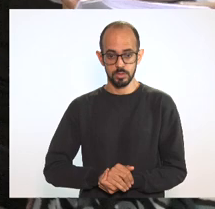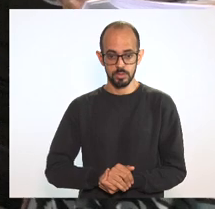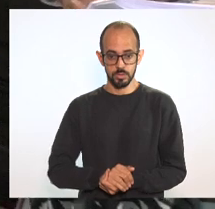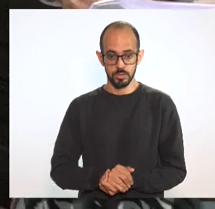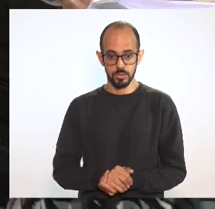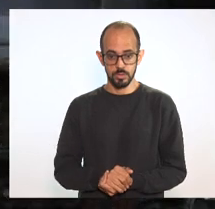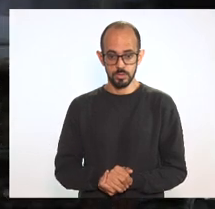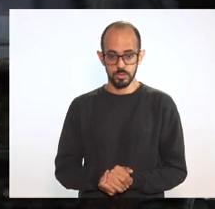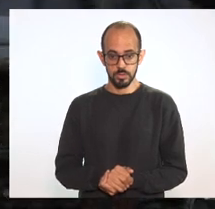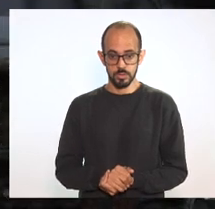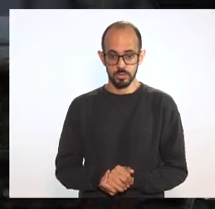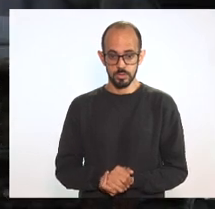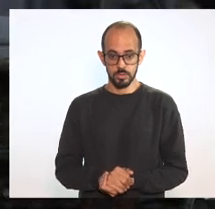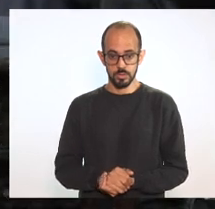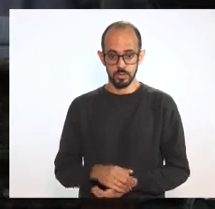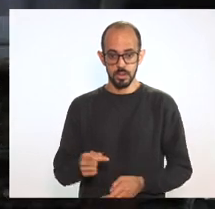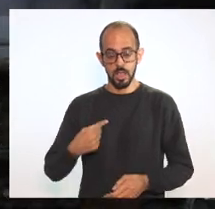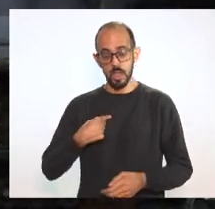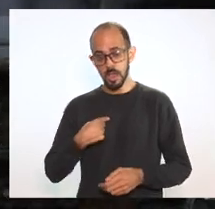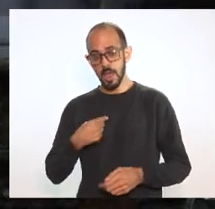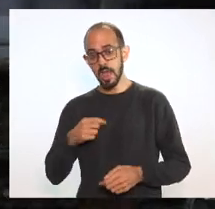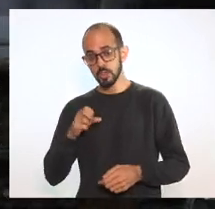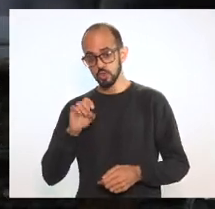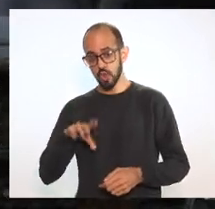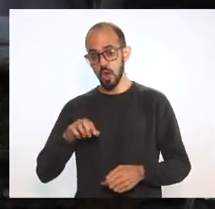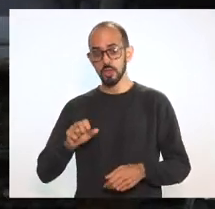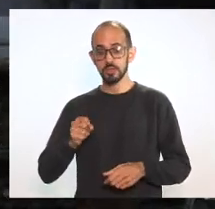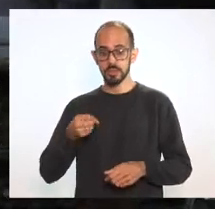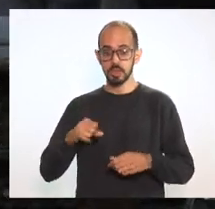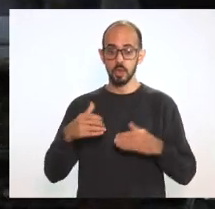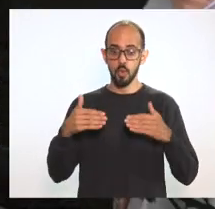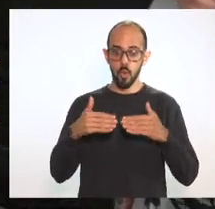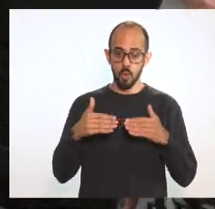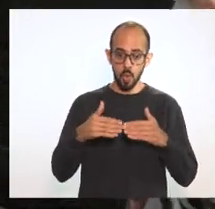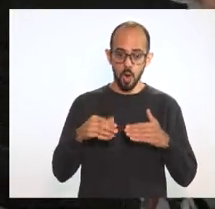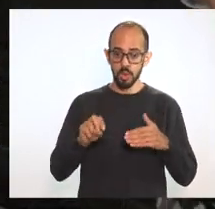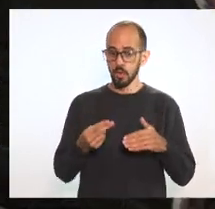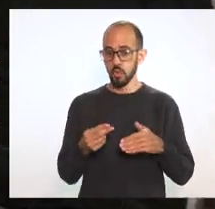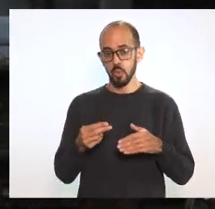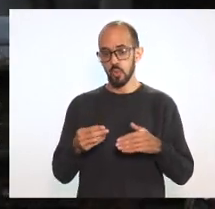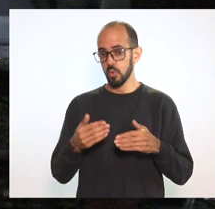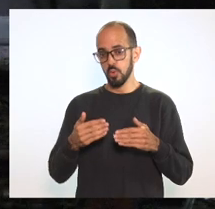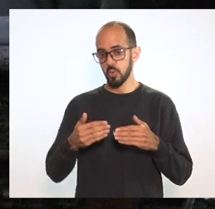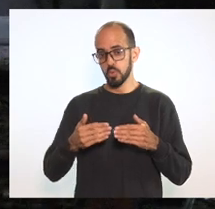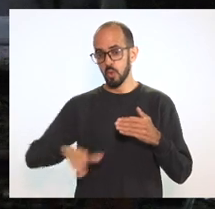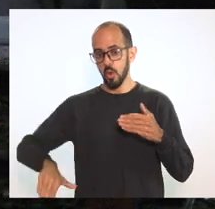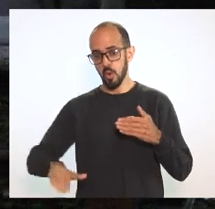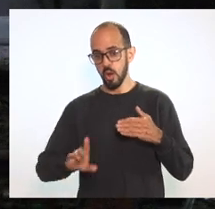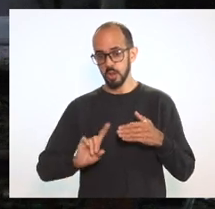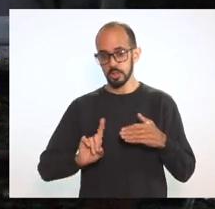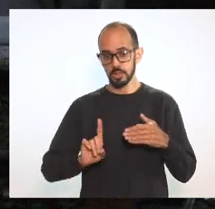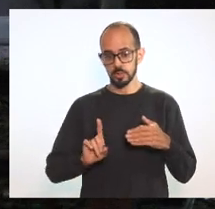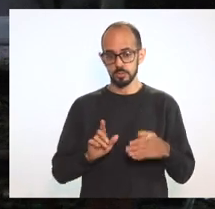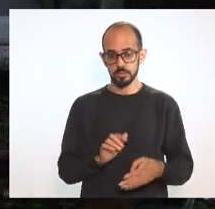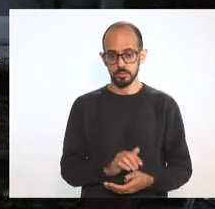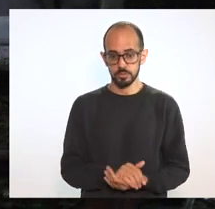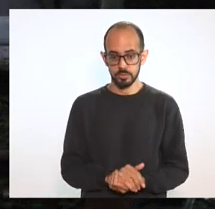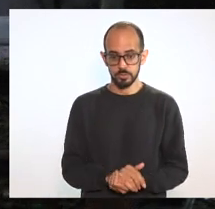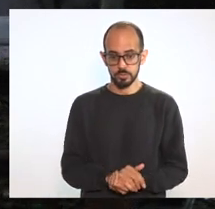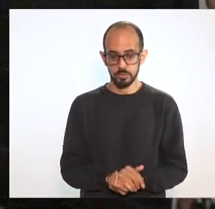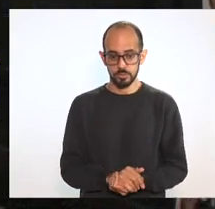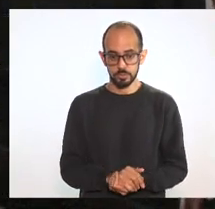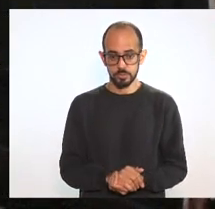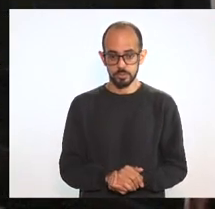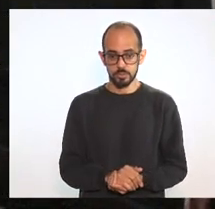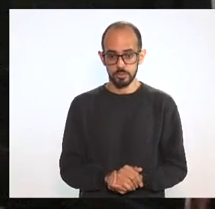só vou dar... não tem acordo, não, eu não concordo não, com o acordo. Não, eu só estou dando parecer. Vai valer, você... Eu sei, okay, só estou dando problema. Parecer, só okay. Parecer. Pela Comissão de Servidores Públicos, não, deputado... Não,